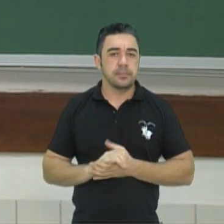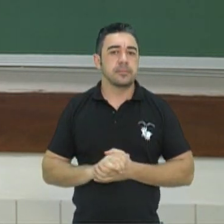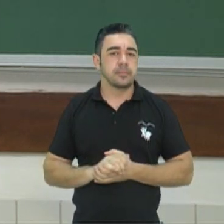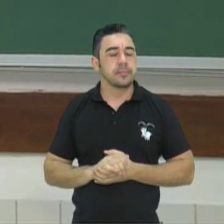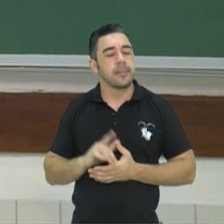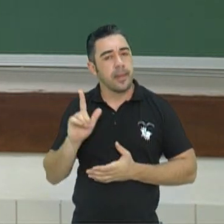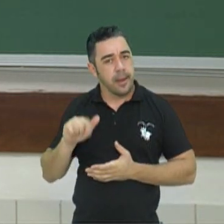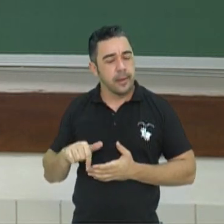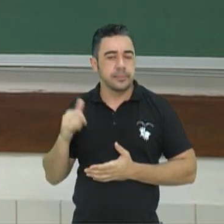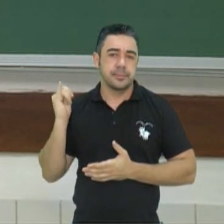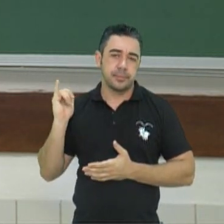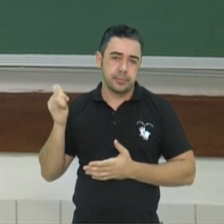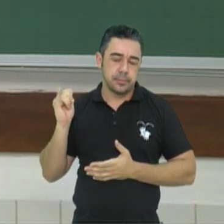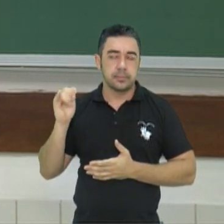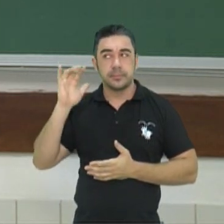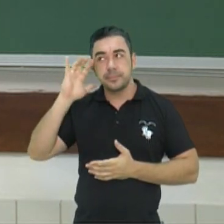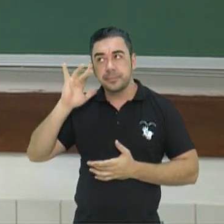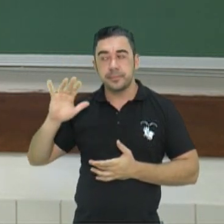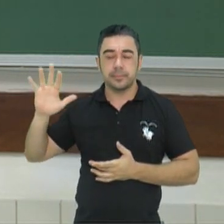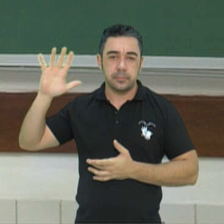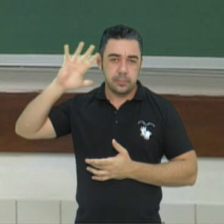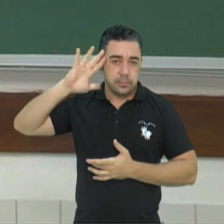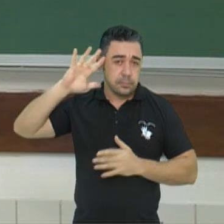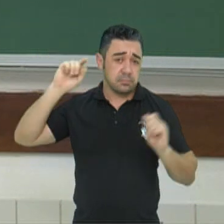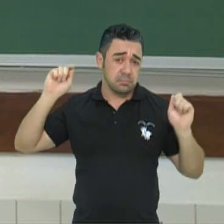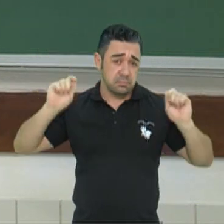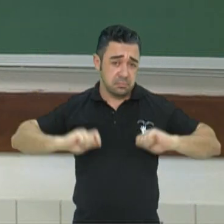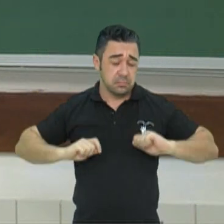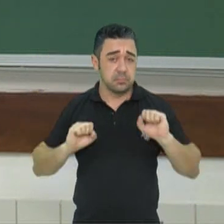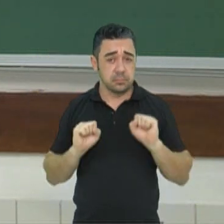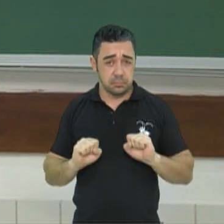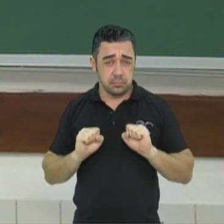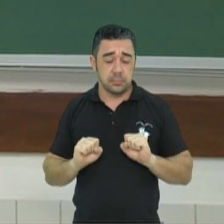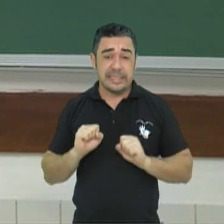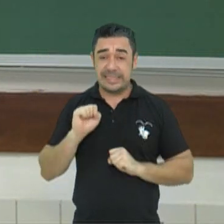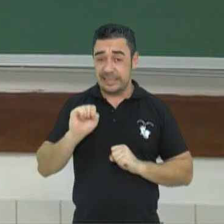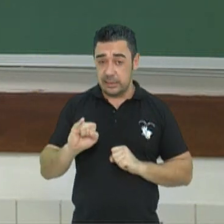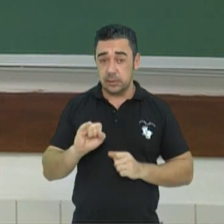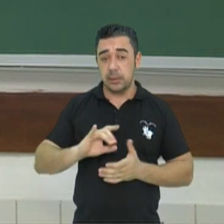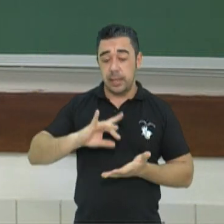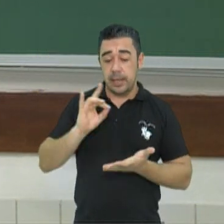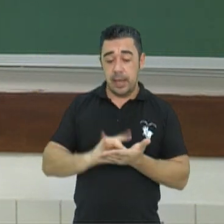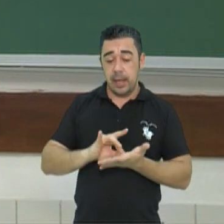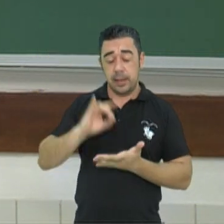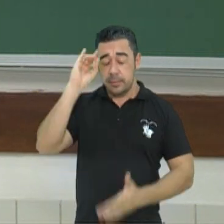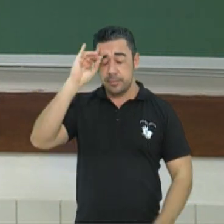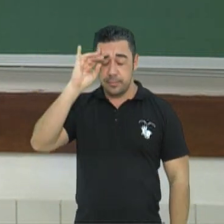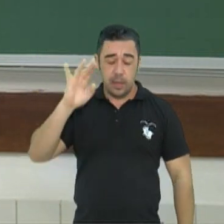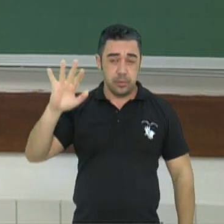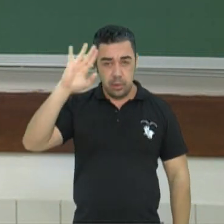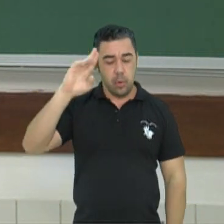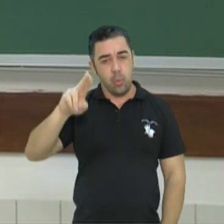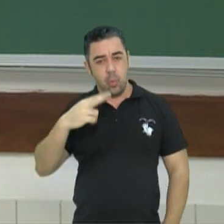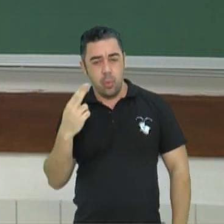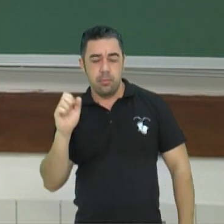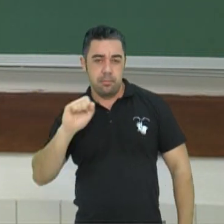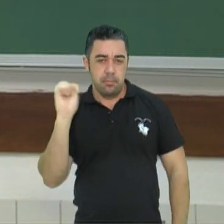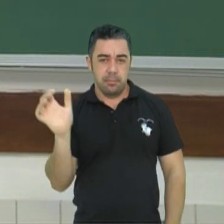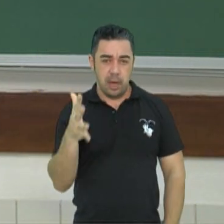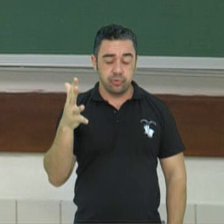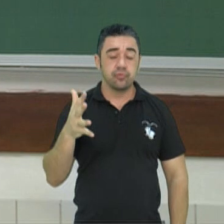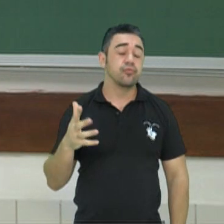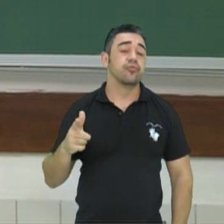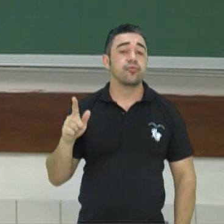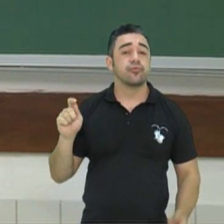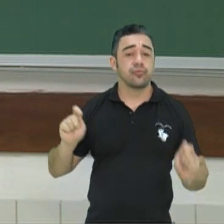uma narração, é ficção, tudo pode acontecer. E se é um realismo fantástico ou mágico, é a mesma coisa?